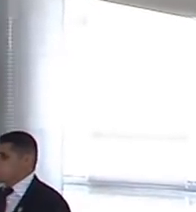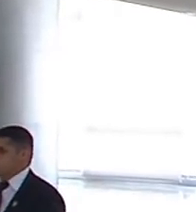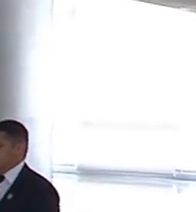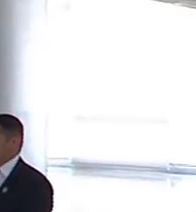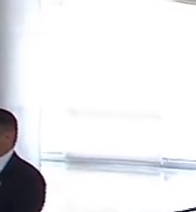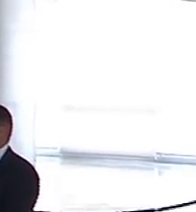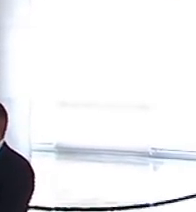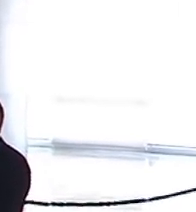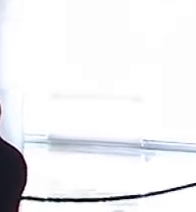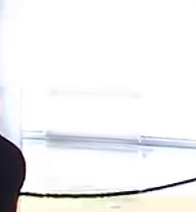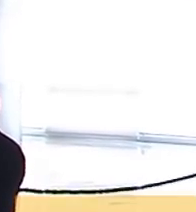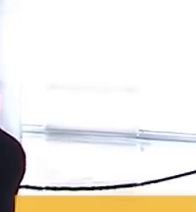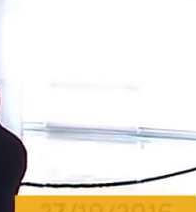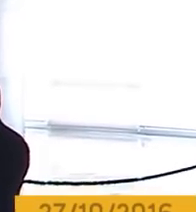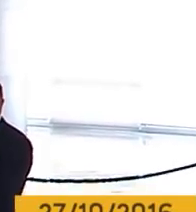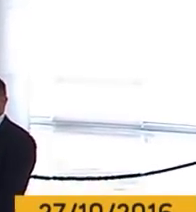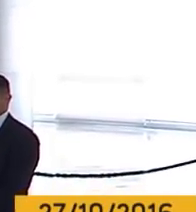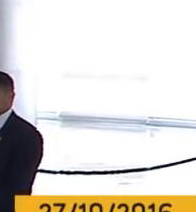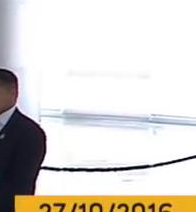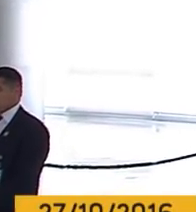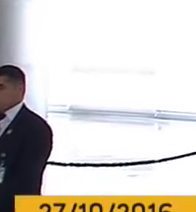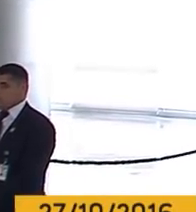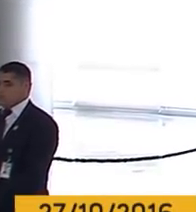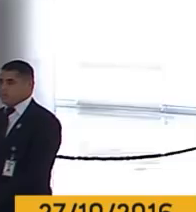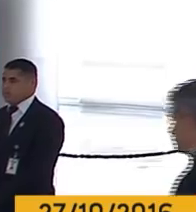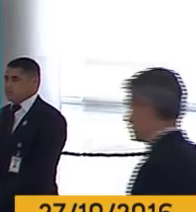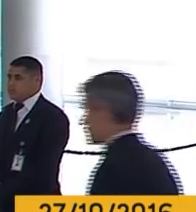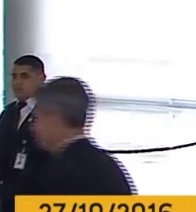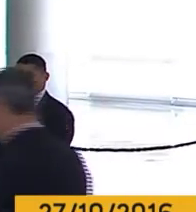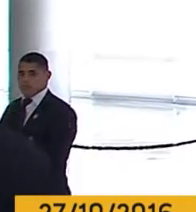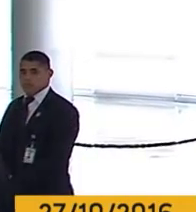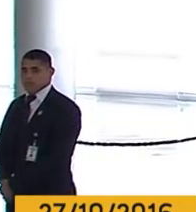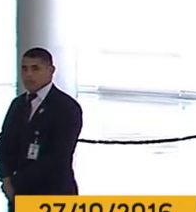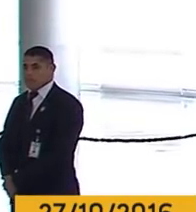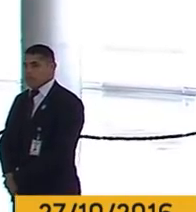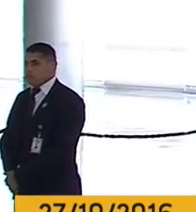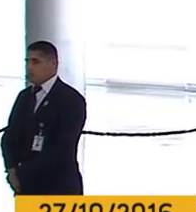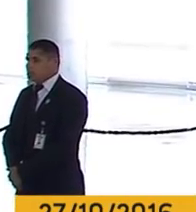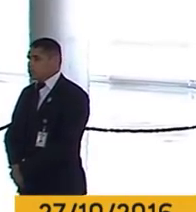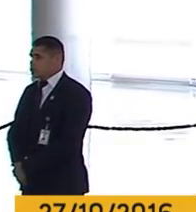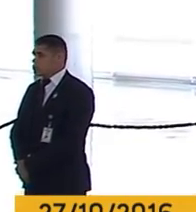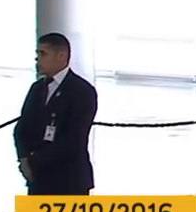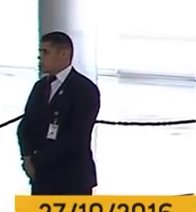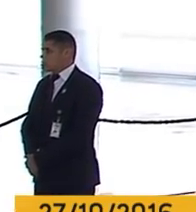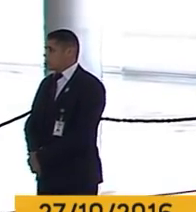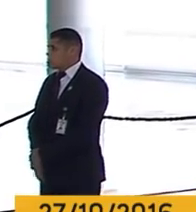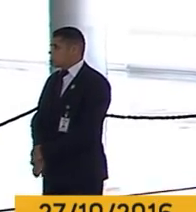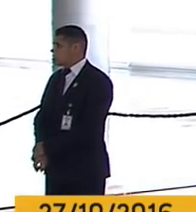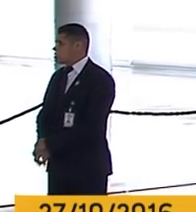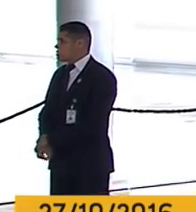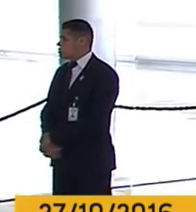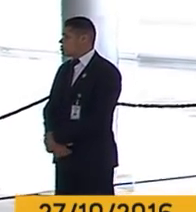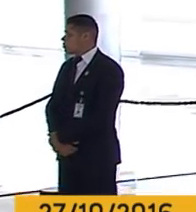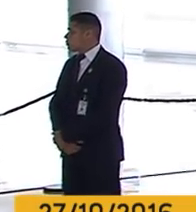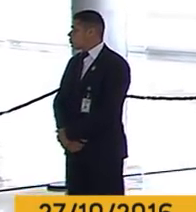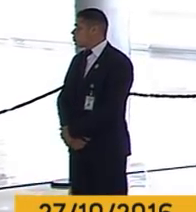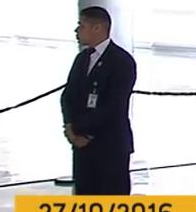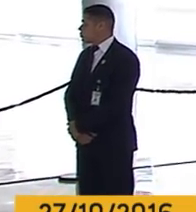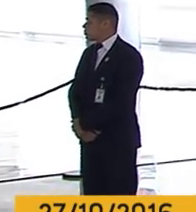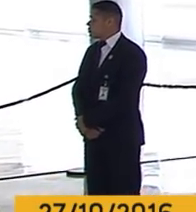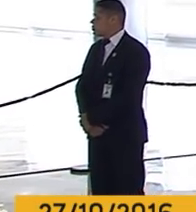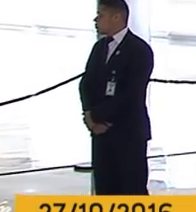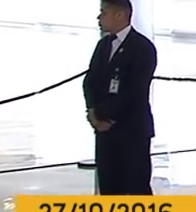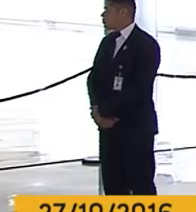renegociação de dívidas e sanciona leis. Uma que estabelece o Salão Parceiro e outra que moderniza o Super